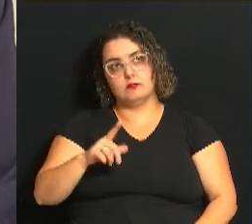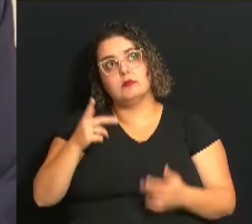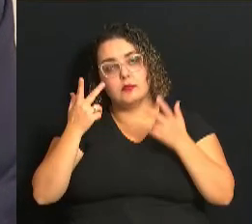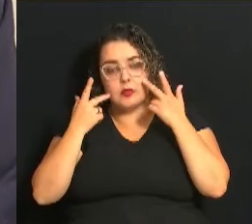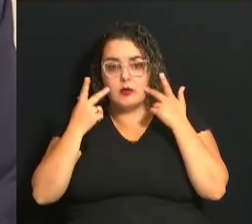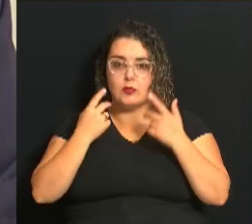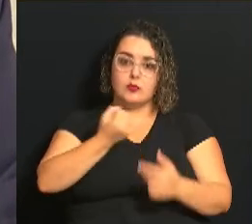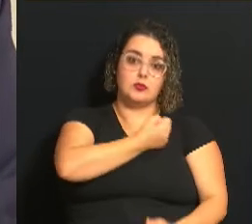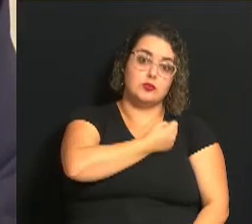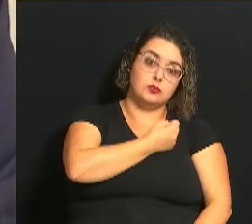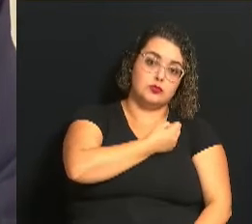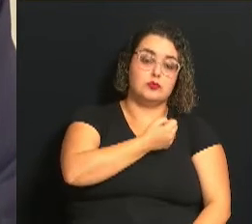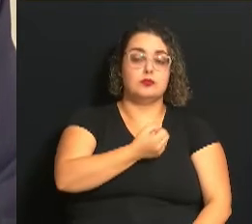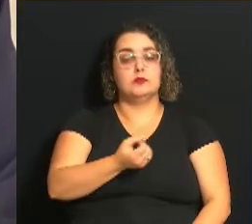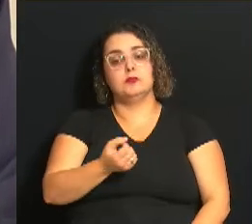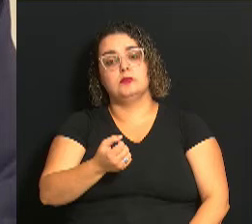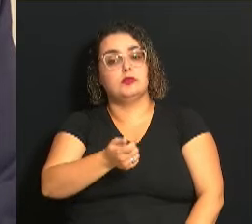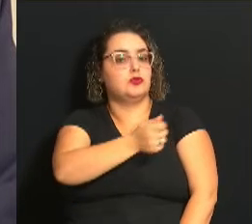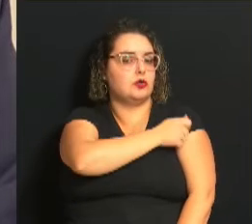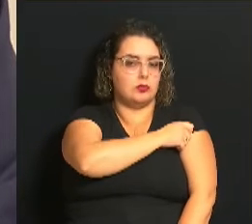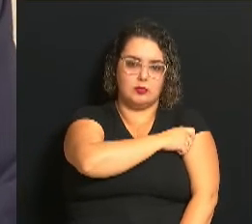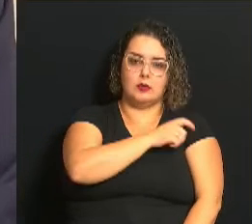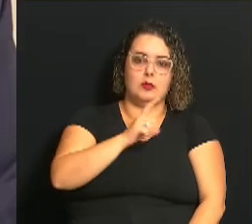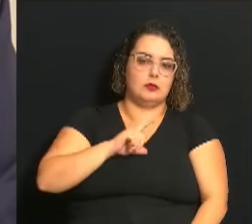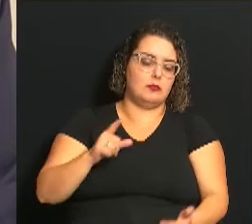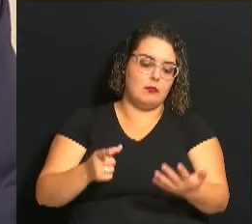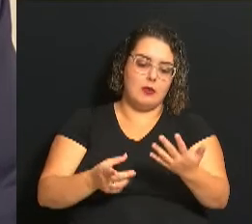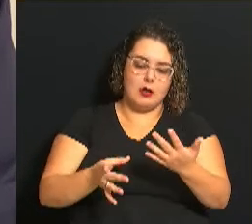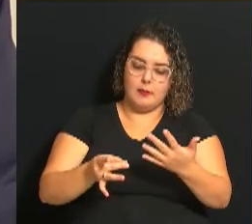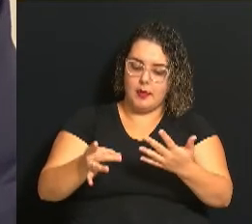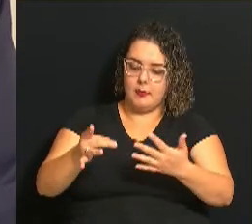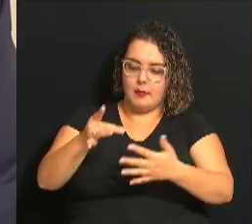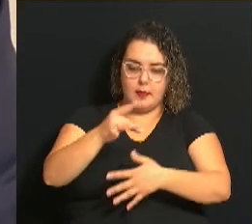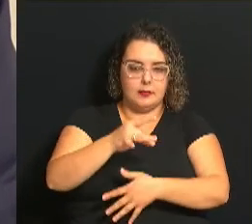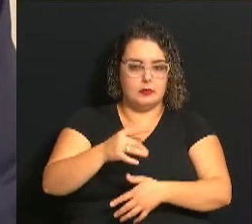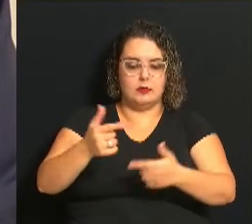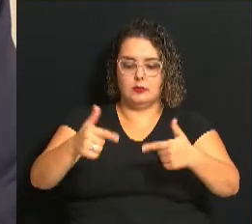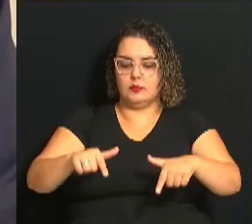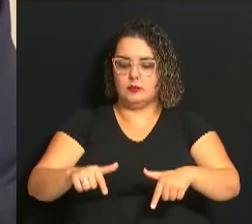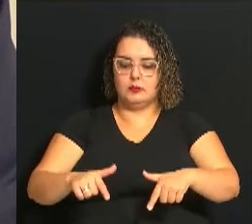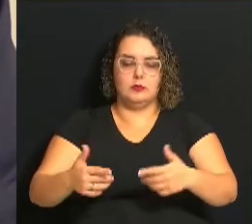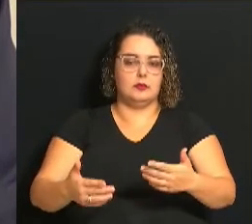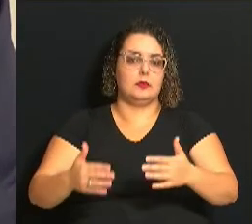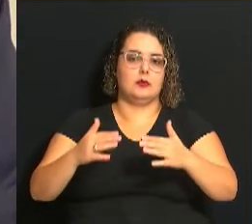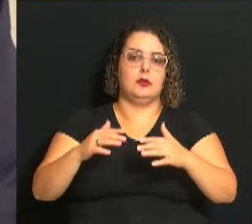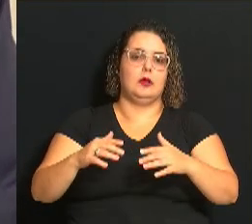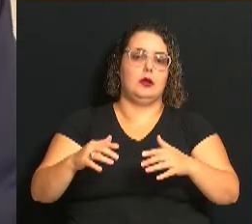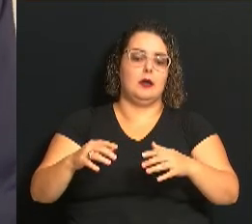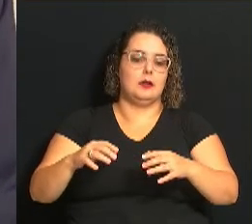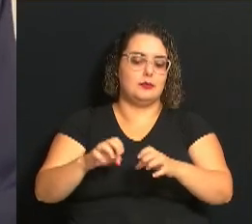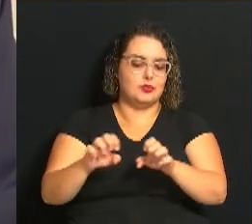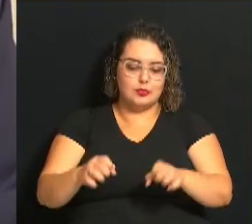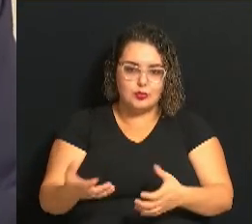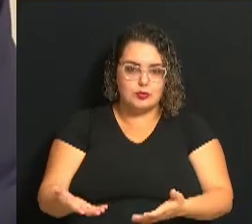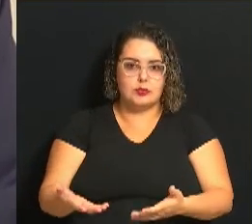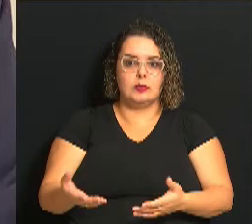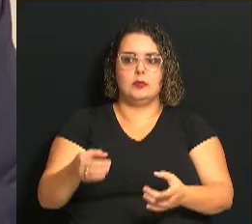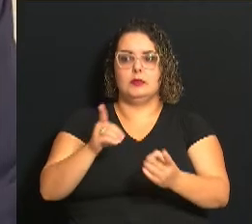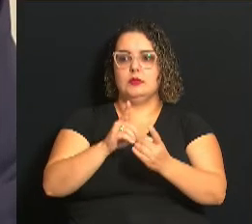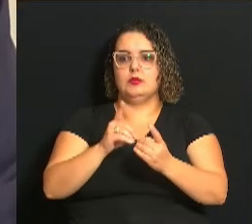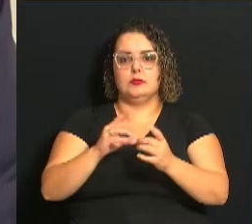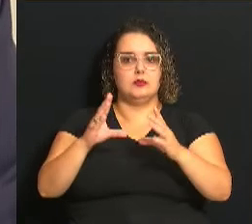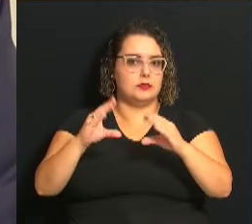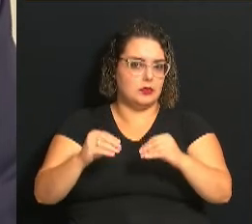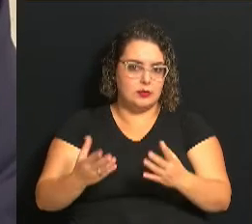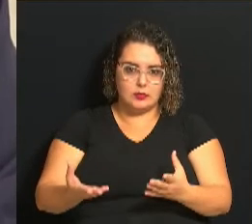de alunos, aí tem os critérios, né? Espaço físico, número de alunos, atendimento noturno, né?